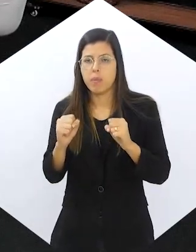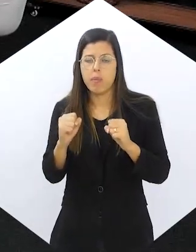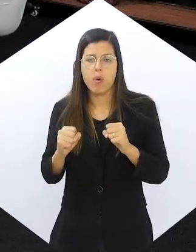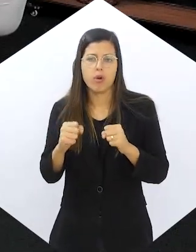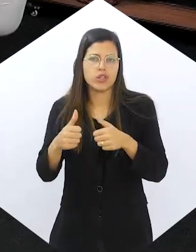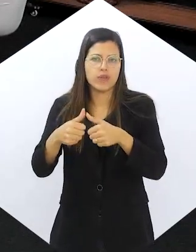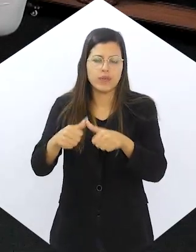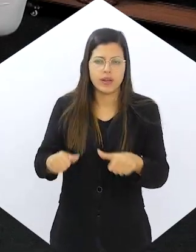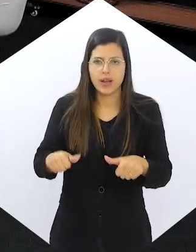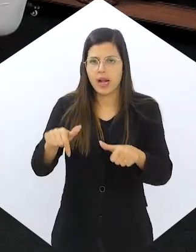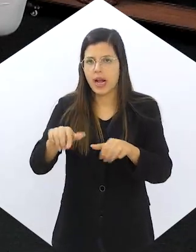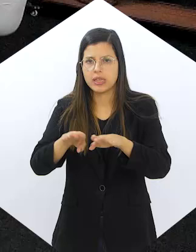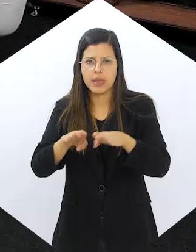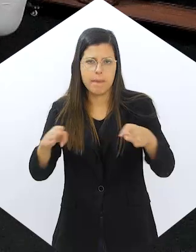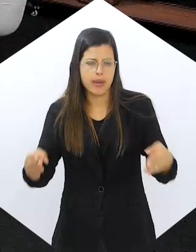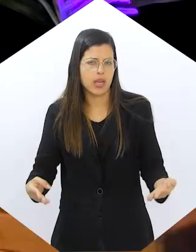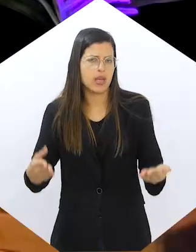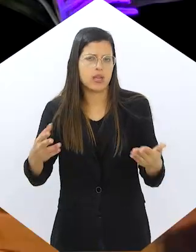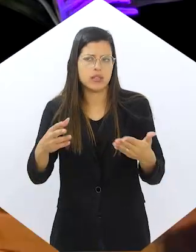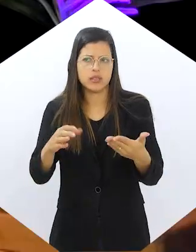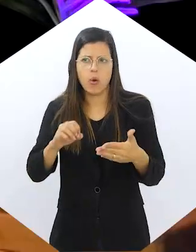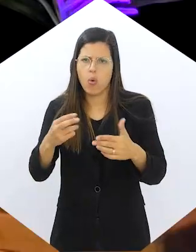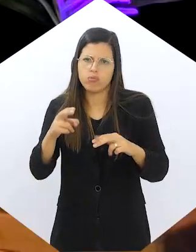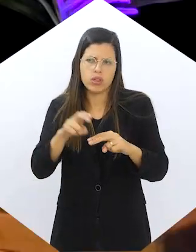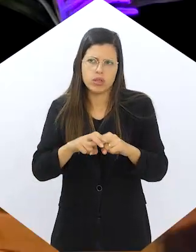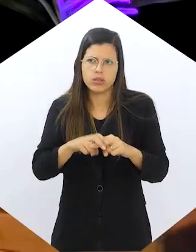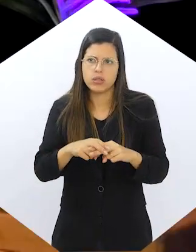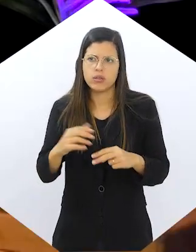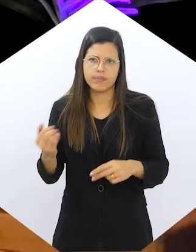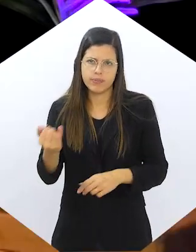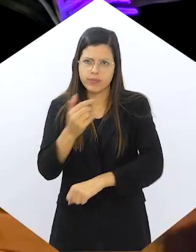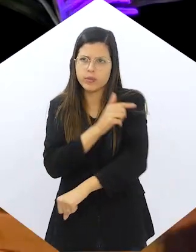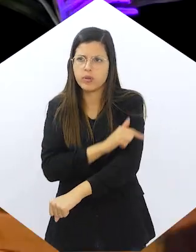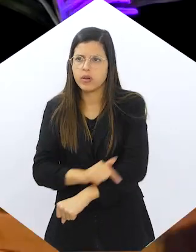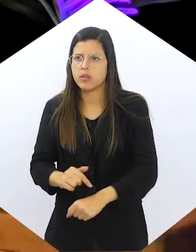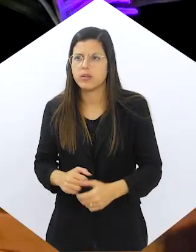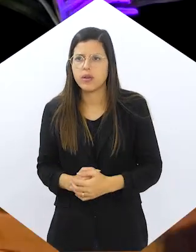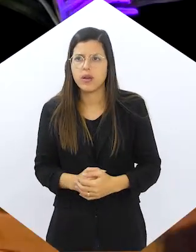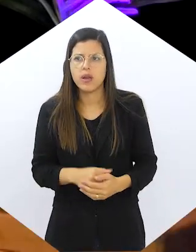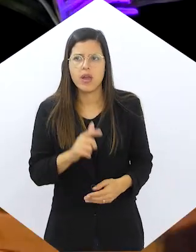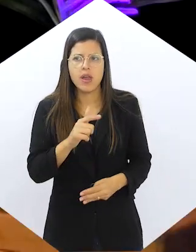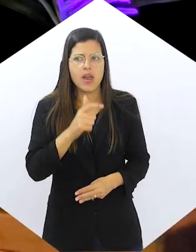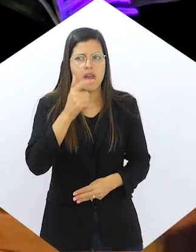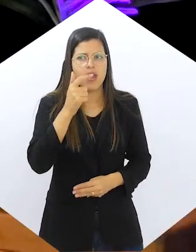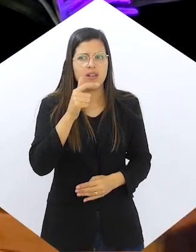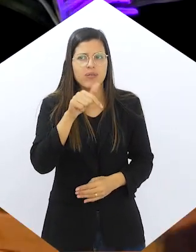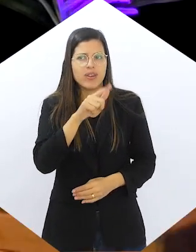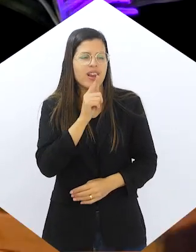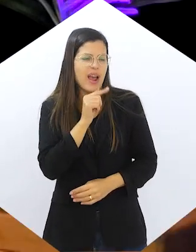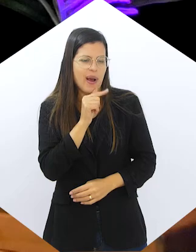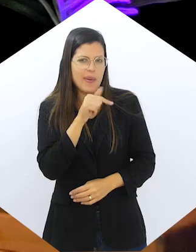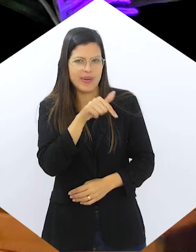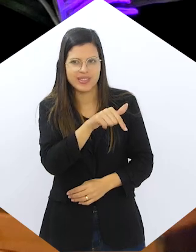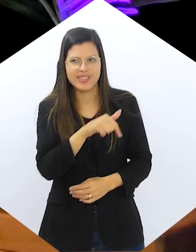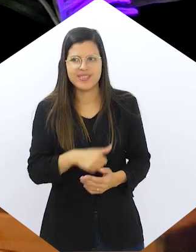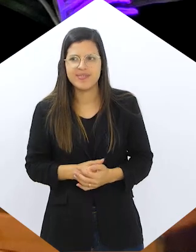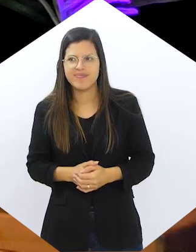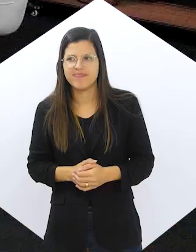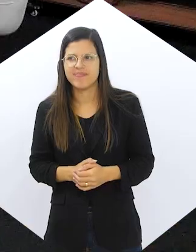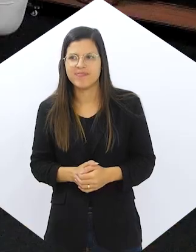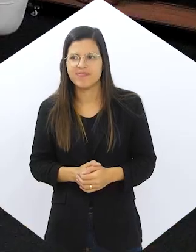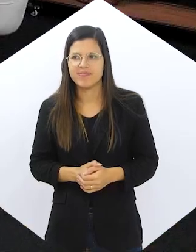pode ficar na mesa ou na cadeira. Eu acho que é importante também o trabalho de conscientizar. Porque, assim, ele foi beber água,